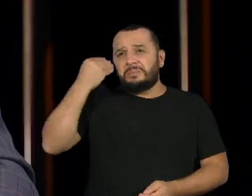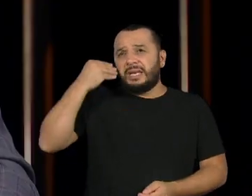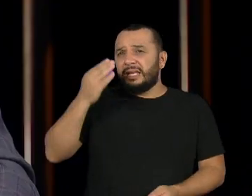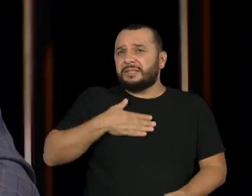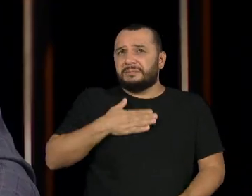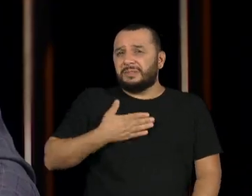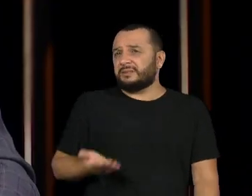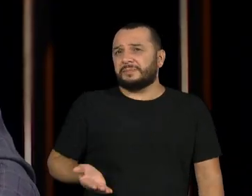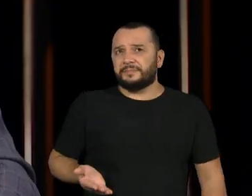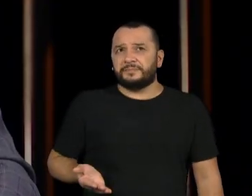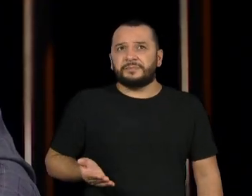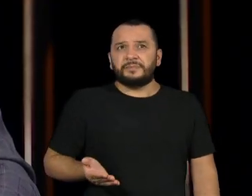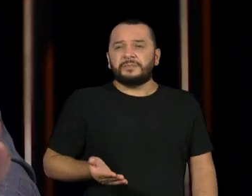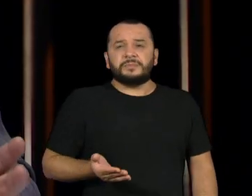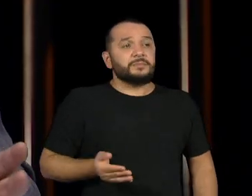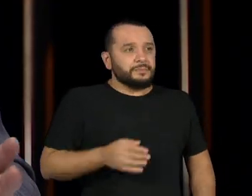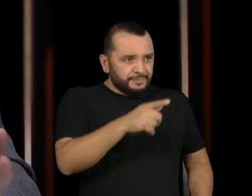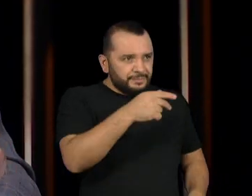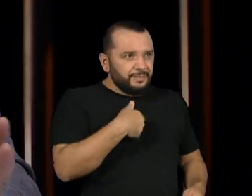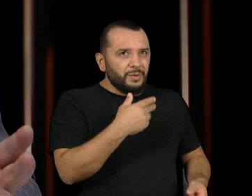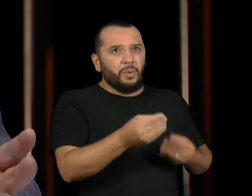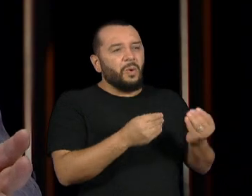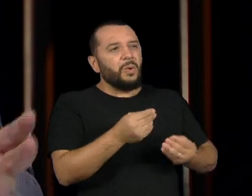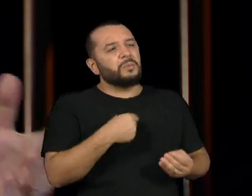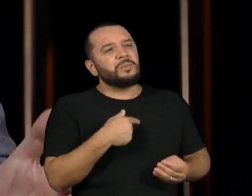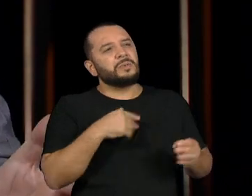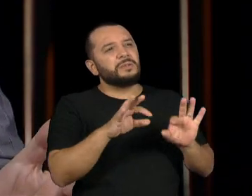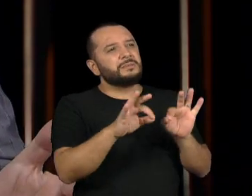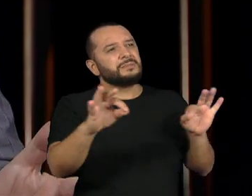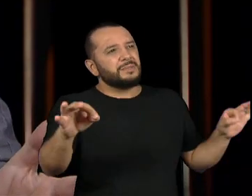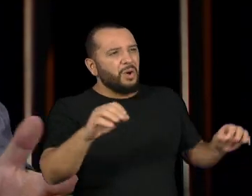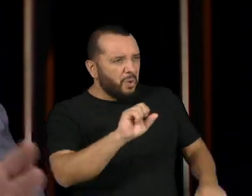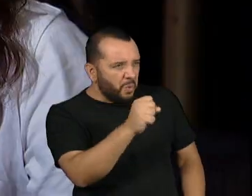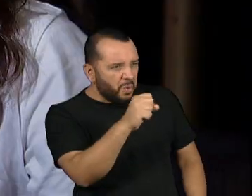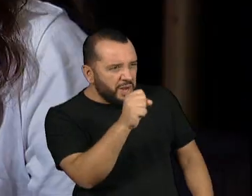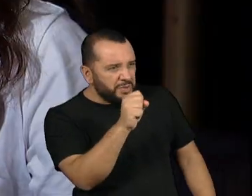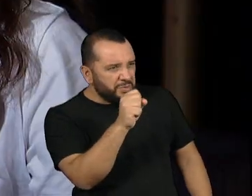ideia para eles, assim, o tamanho, porque 26 pés, 8